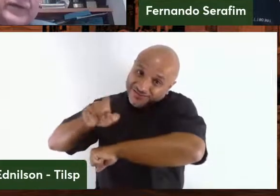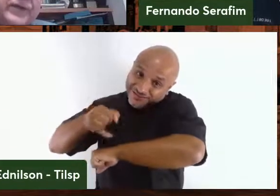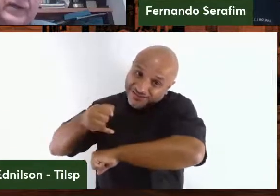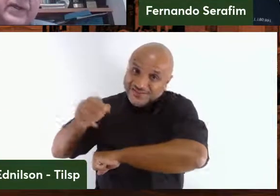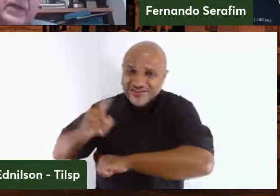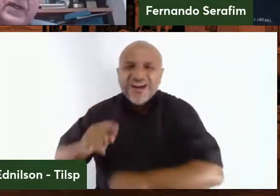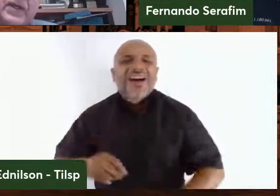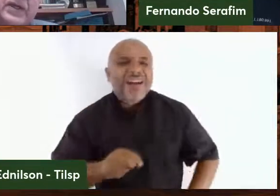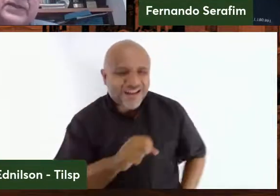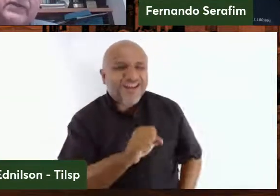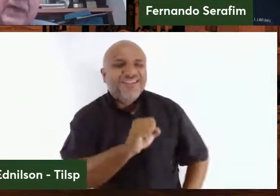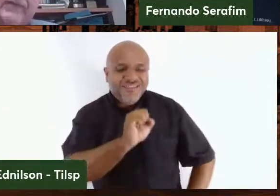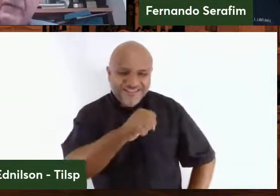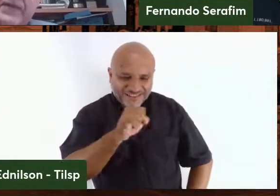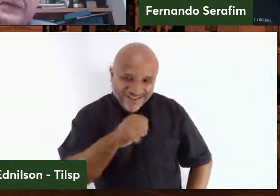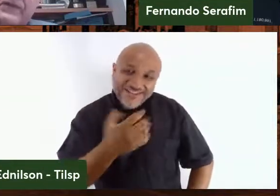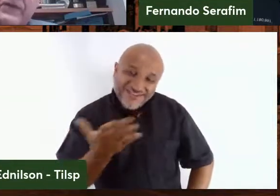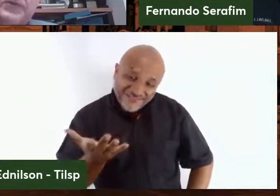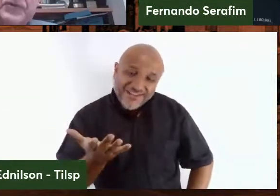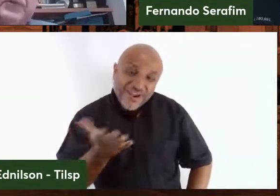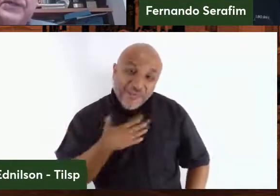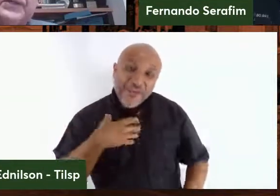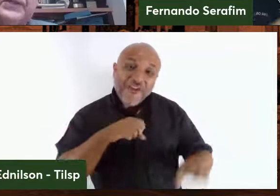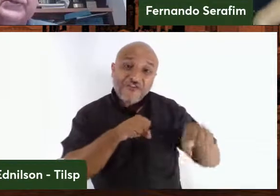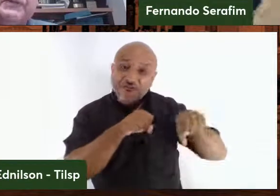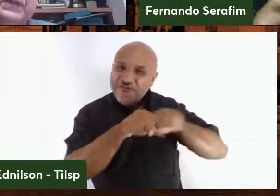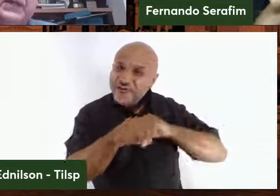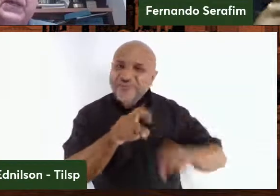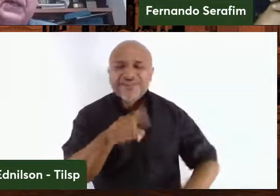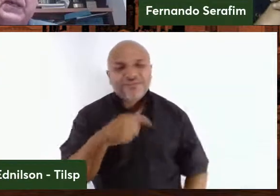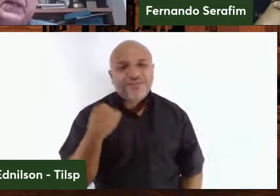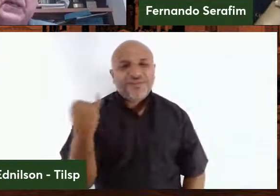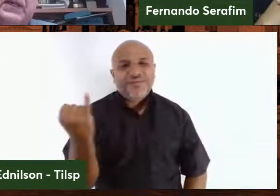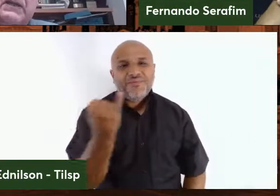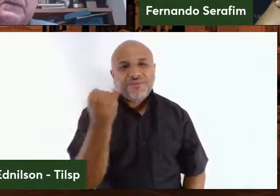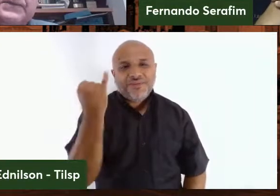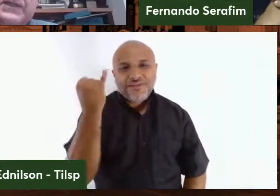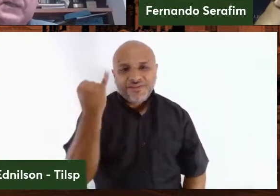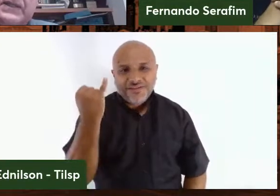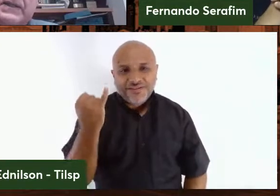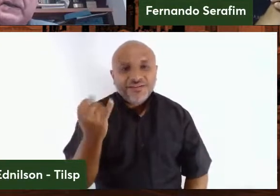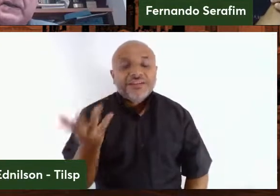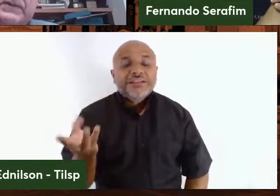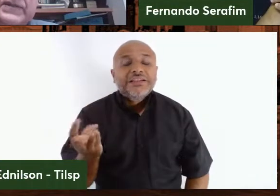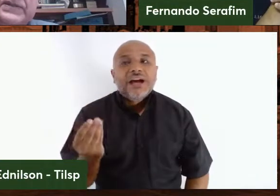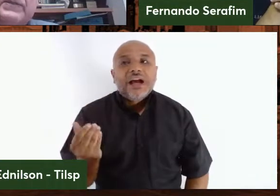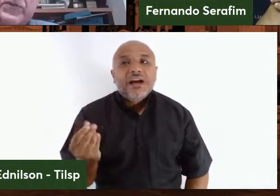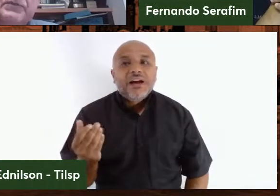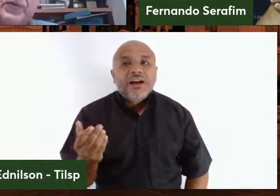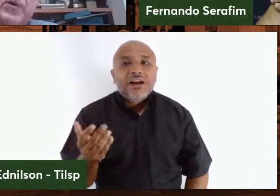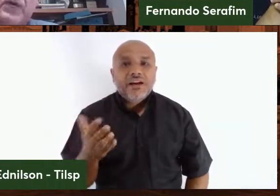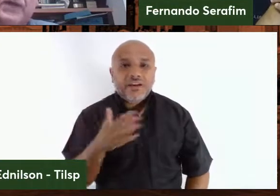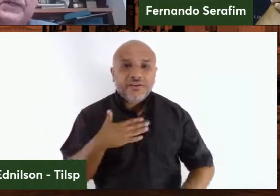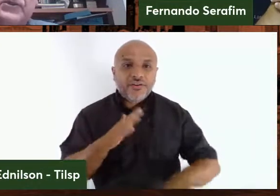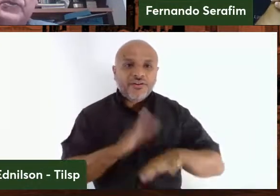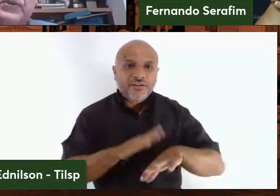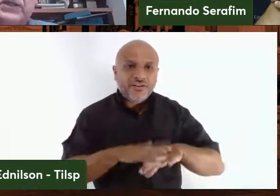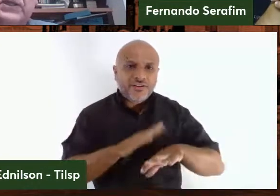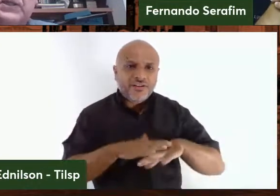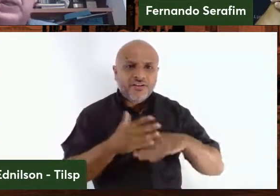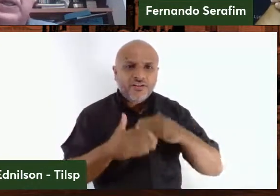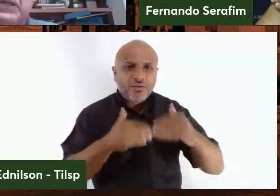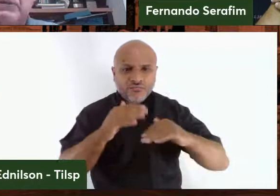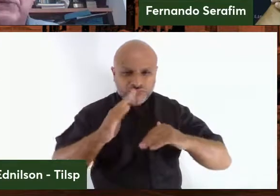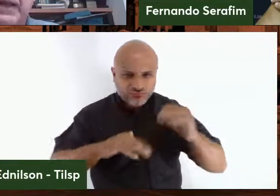Sem dúvida. Minha formação foi muito importante. A minha, vamos dizer, eu exerci muito pouco a